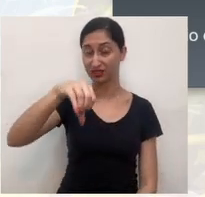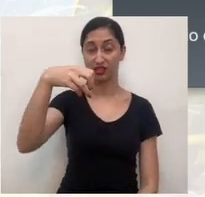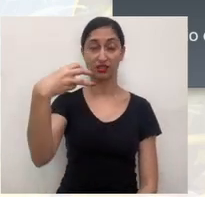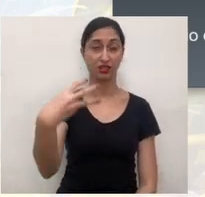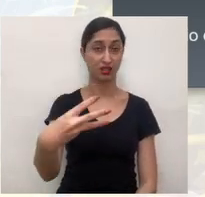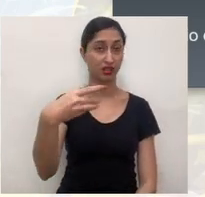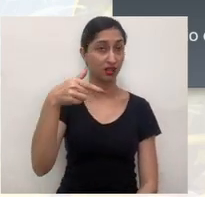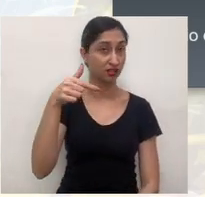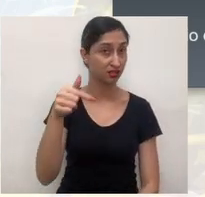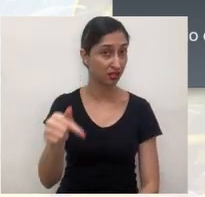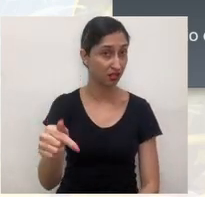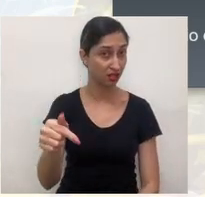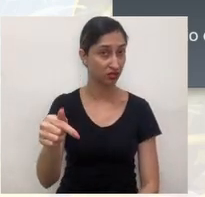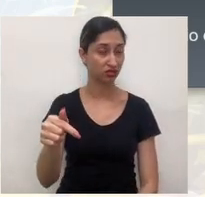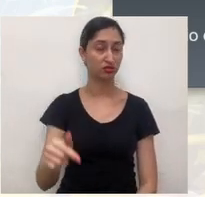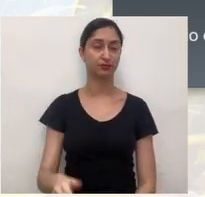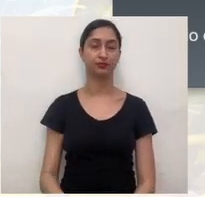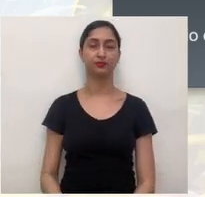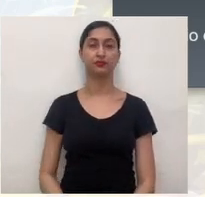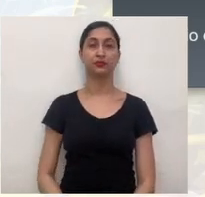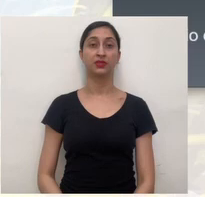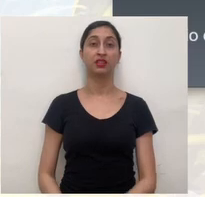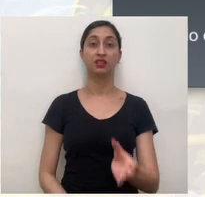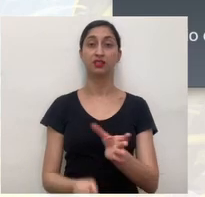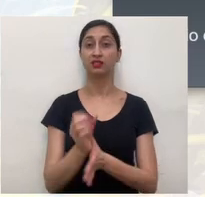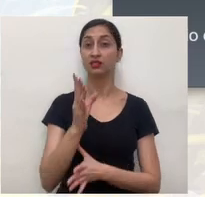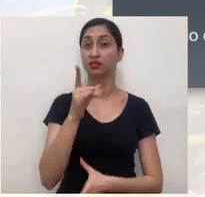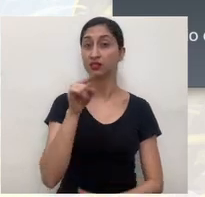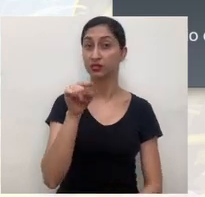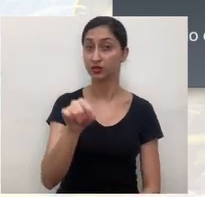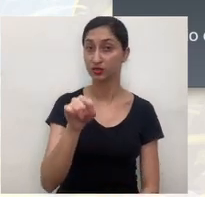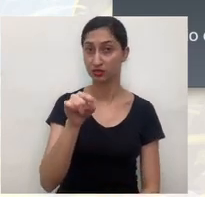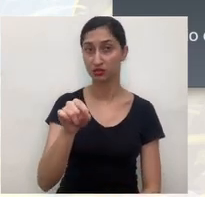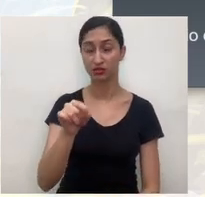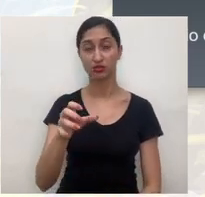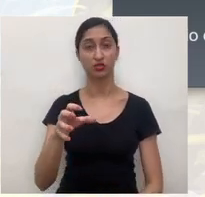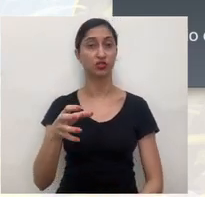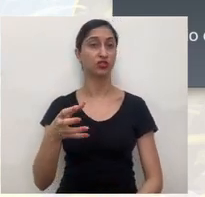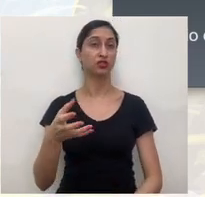1937, de modo independente e